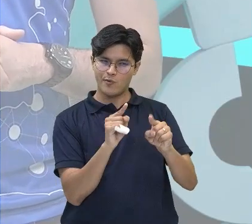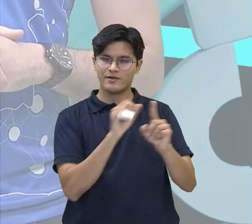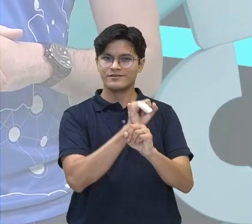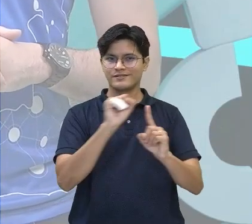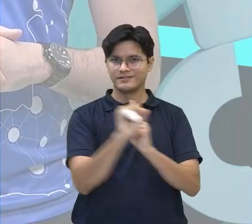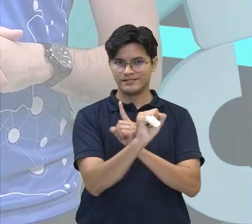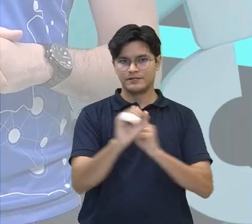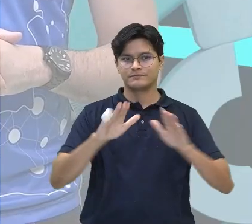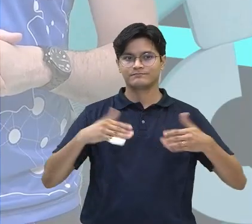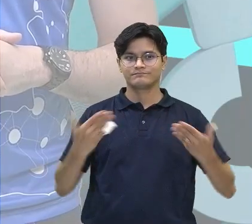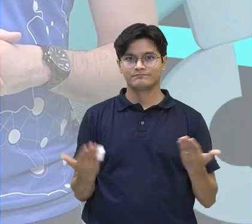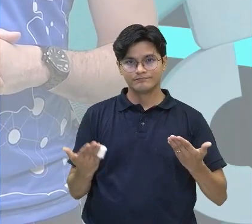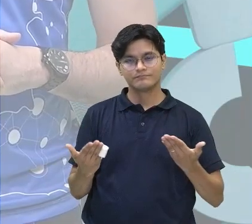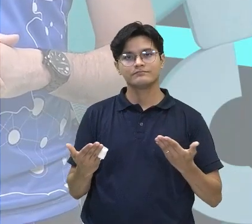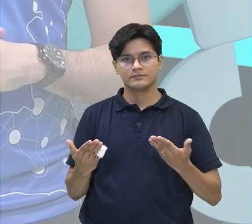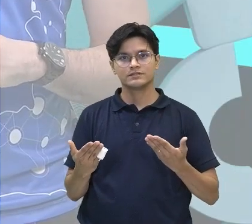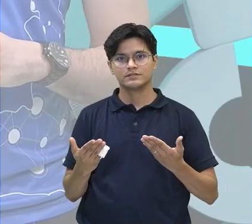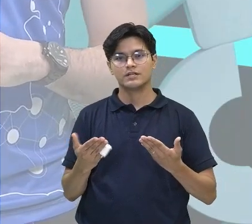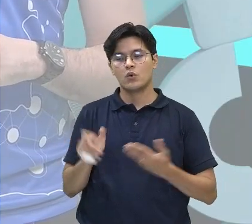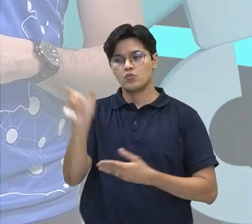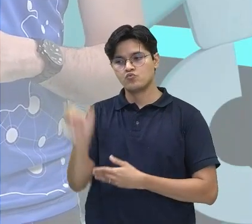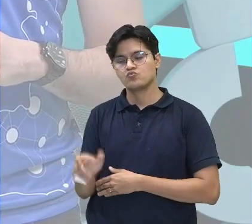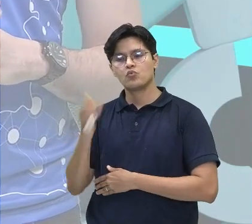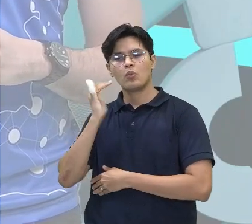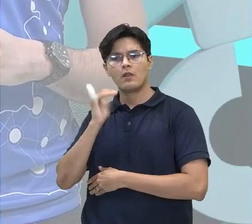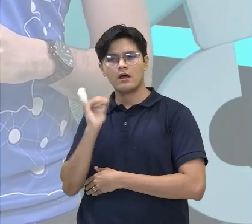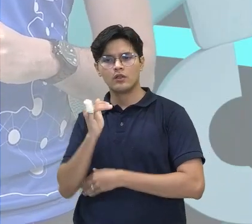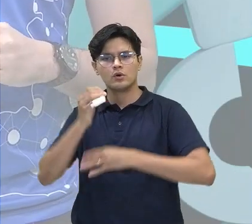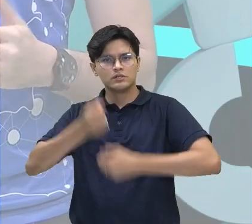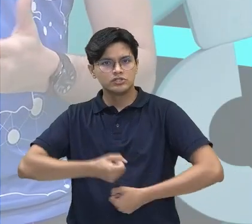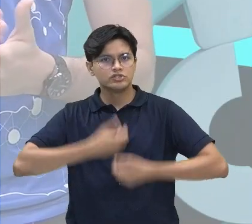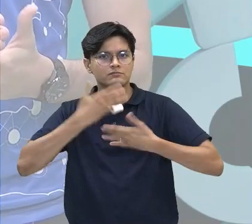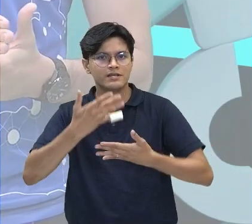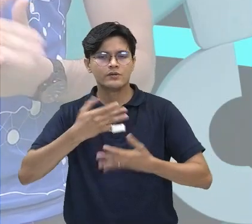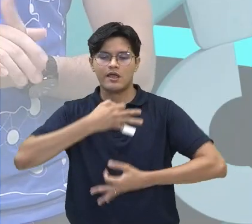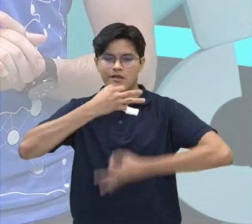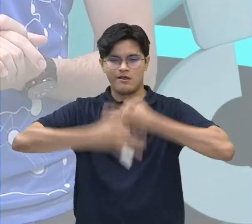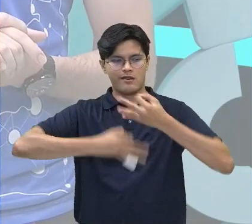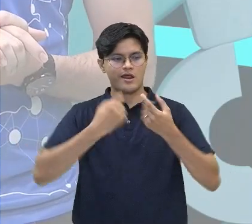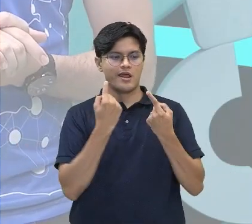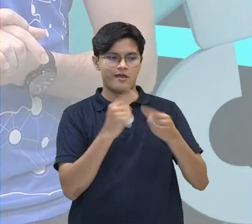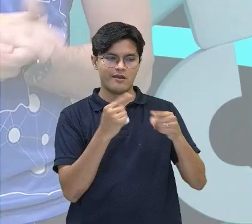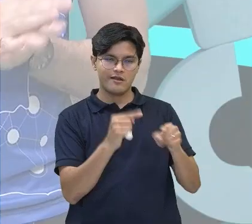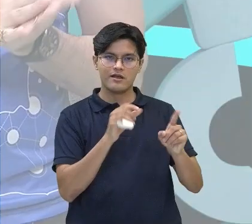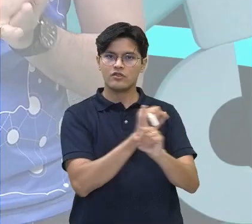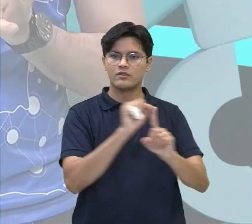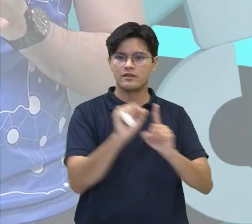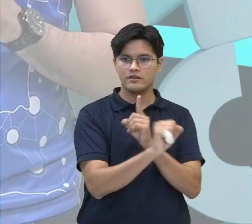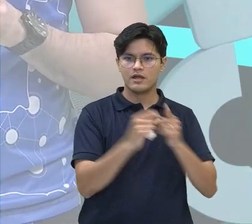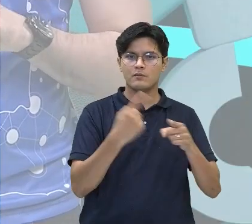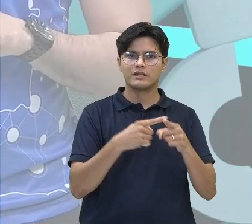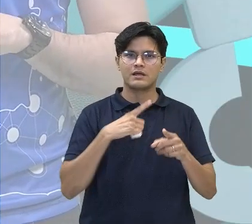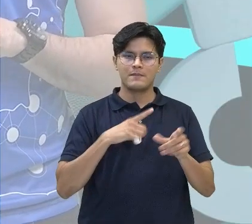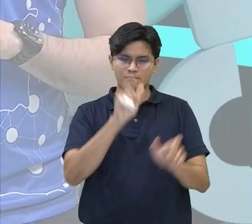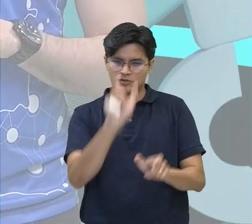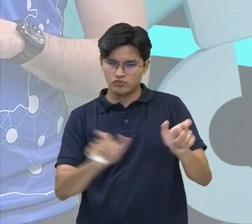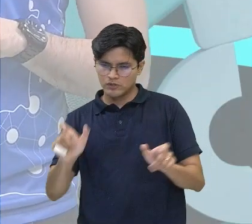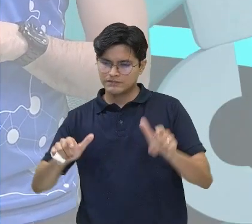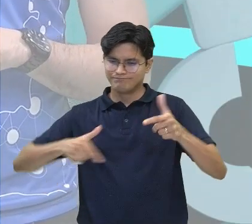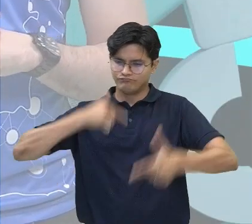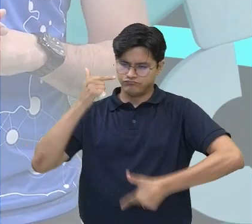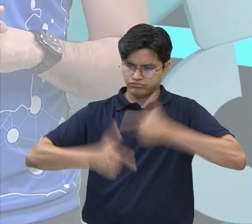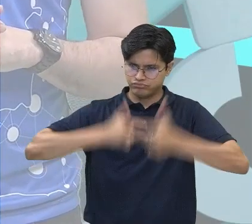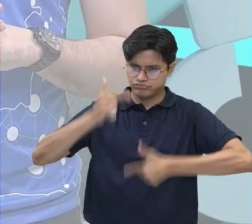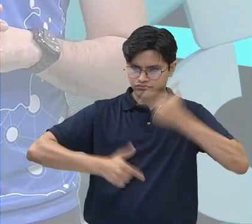narrador reflete uma crítica à sociedade, onde o trabalho árduo de muitos, que é a agulha, sustenta o brilho e a fama de poucos, que é a linha